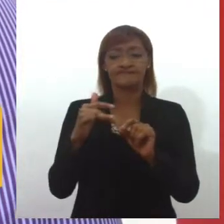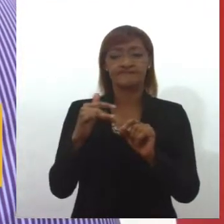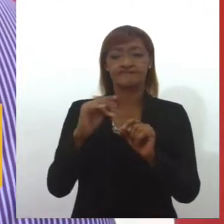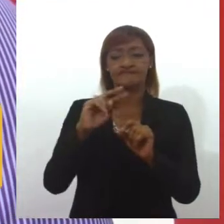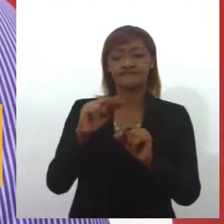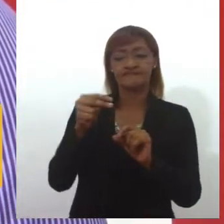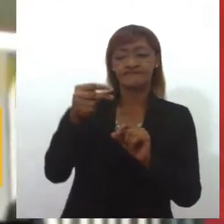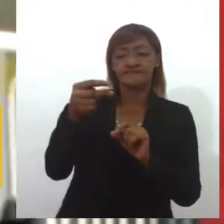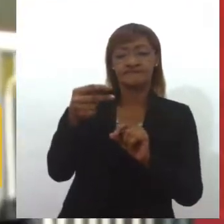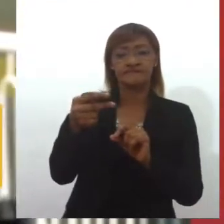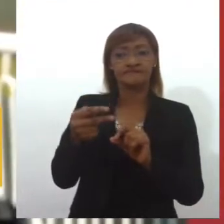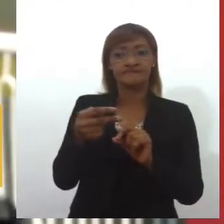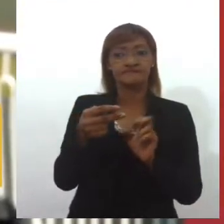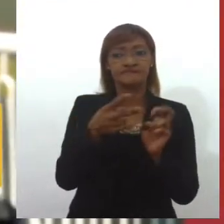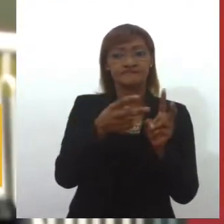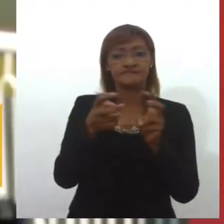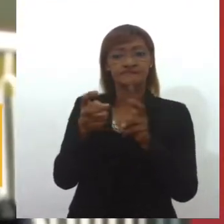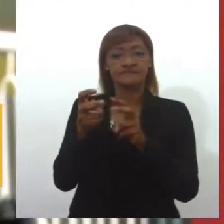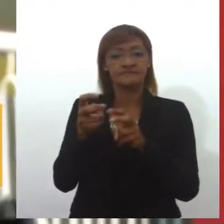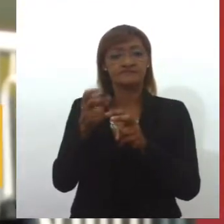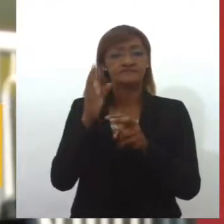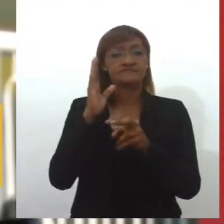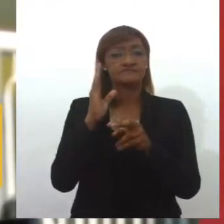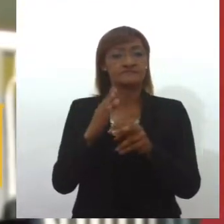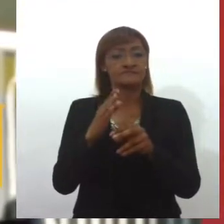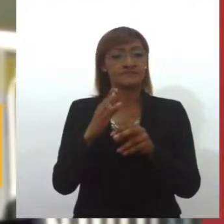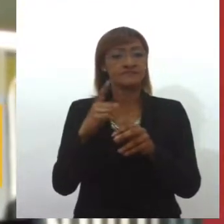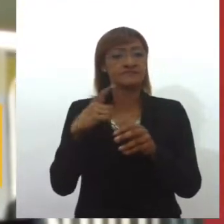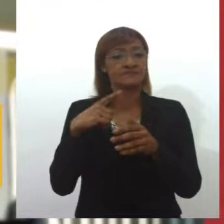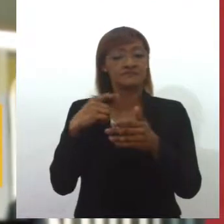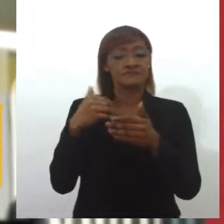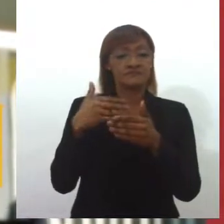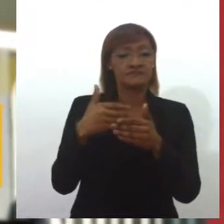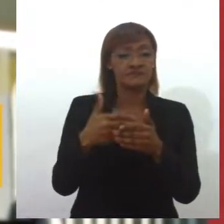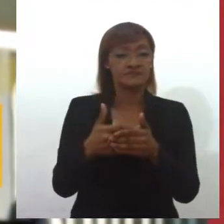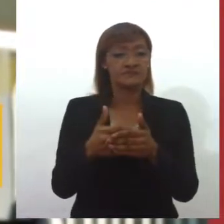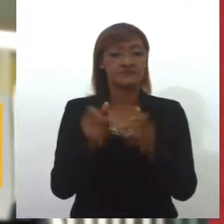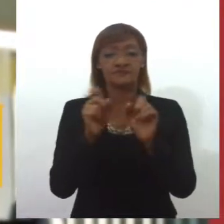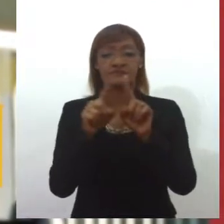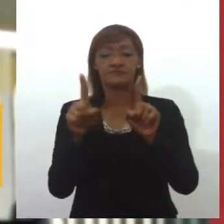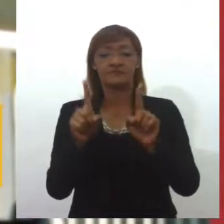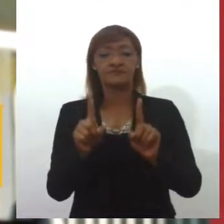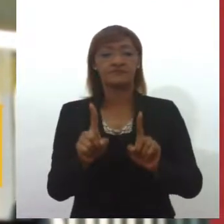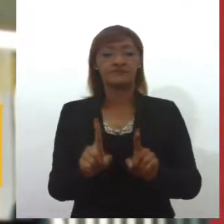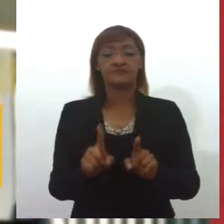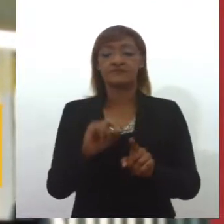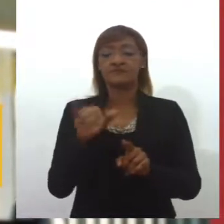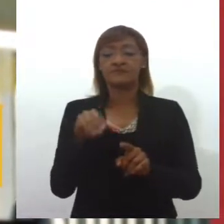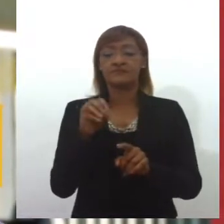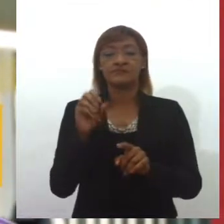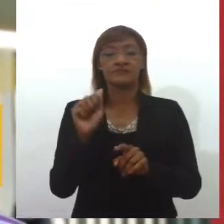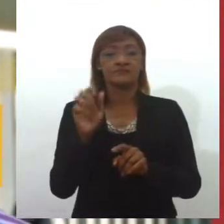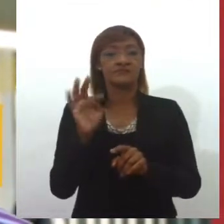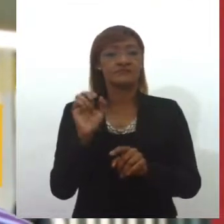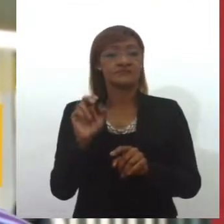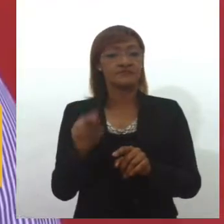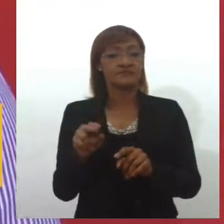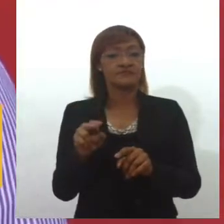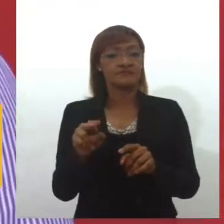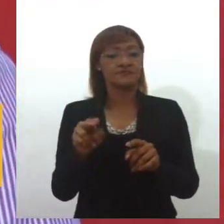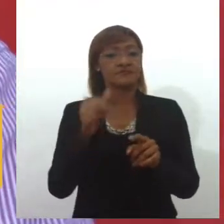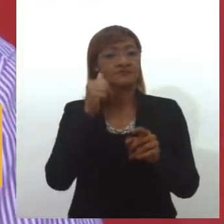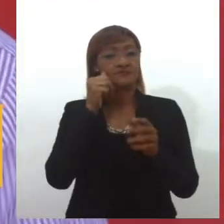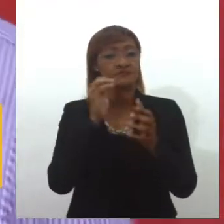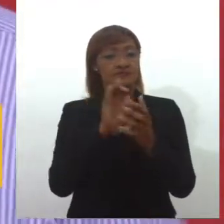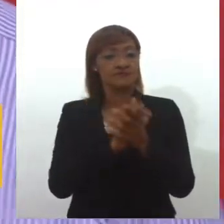sendo sentidos há tempos, como no caso do servidor público Joatan, que vive com a mulher e uma filha.